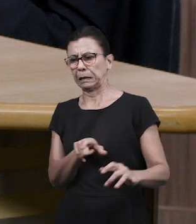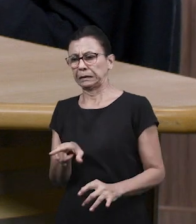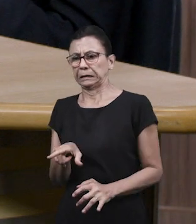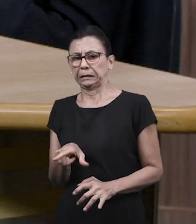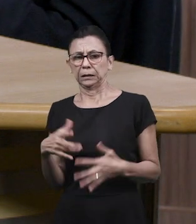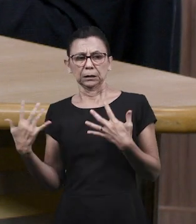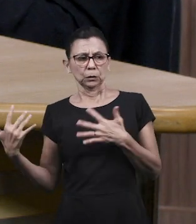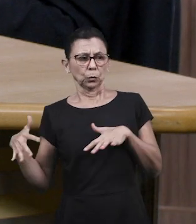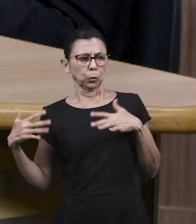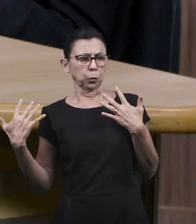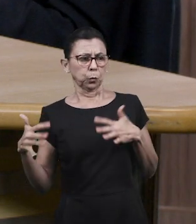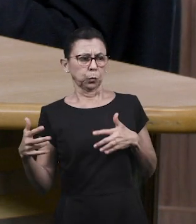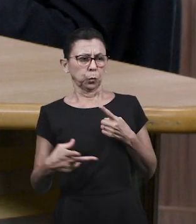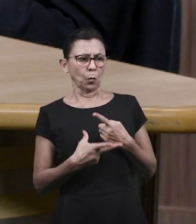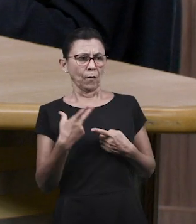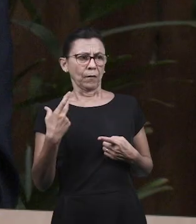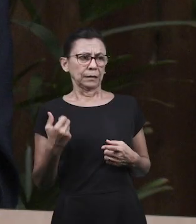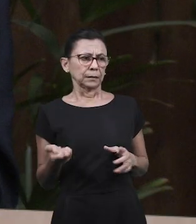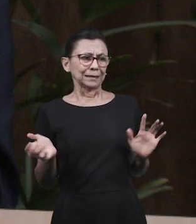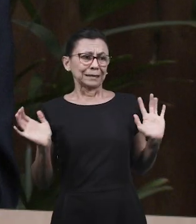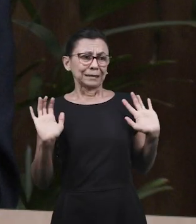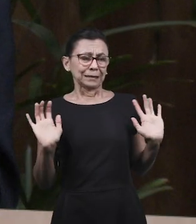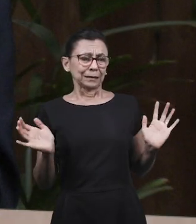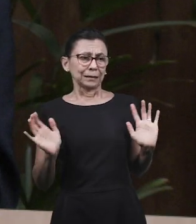recurso para vencer